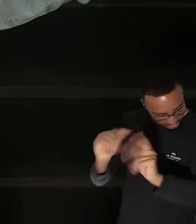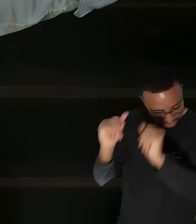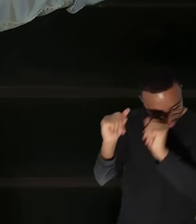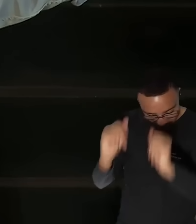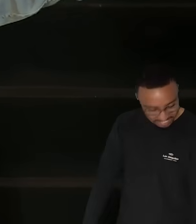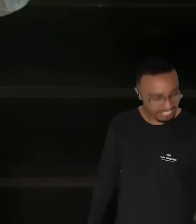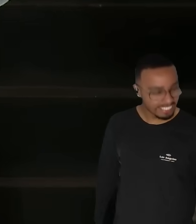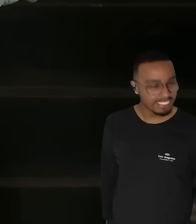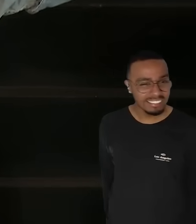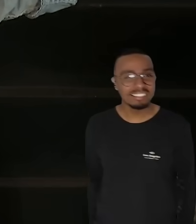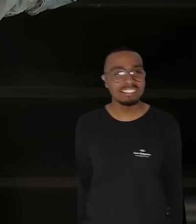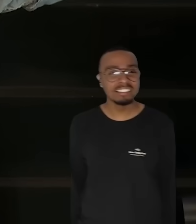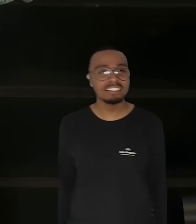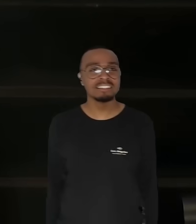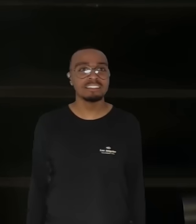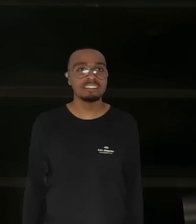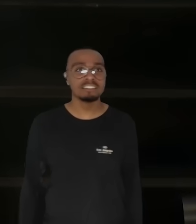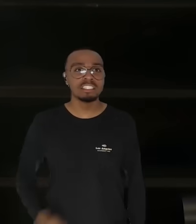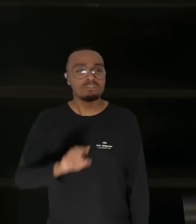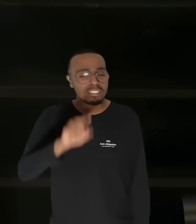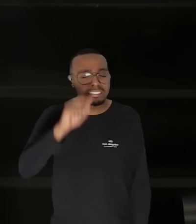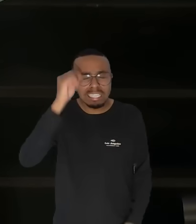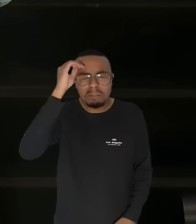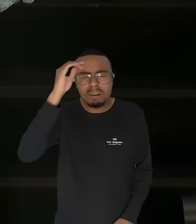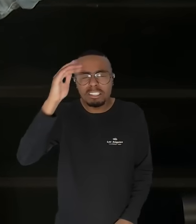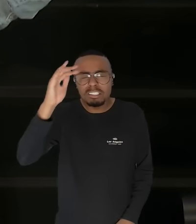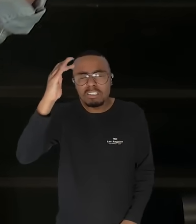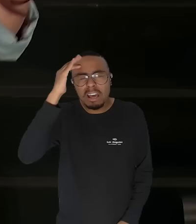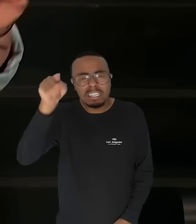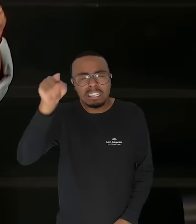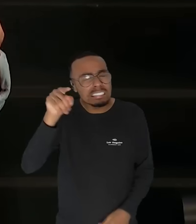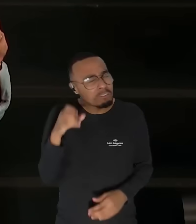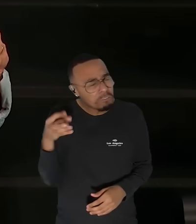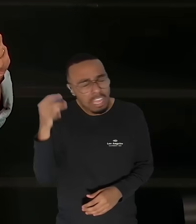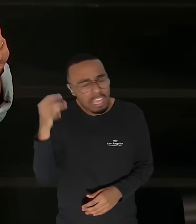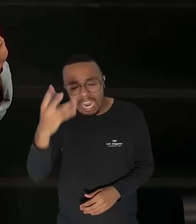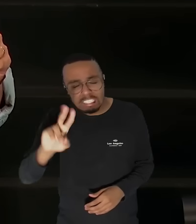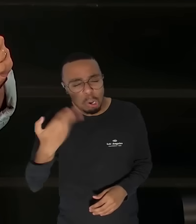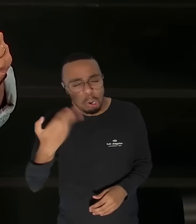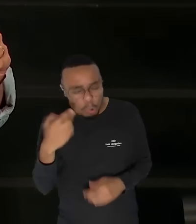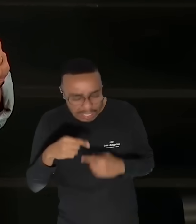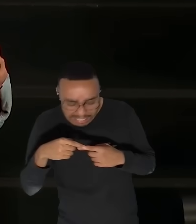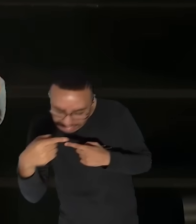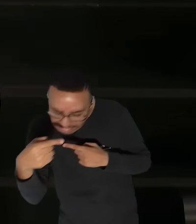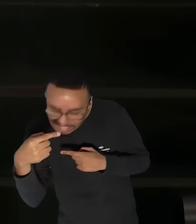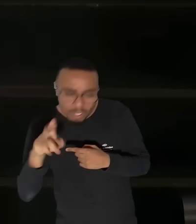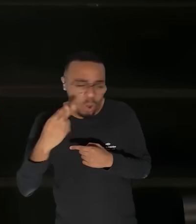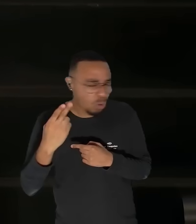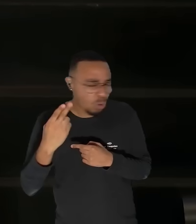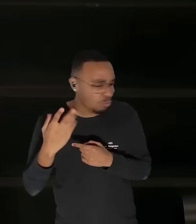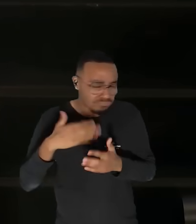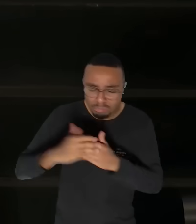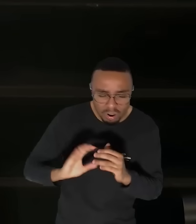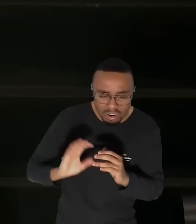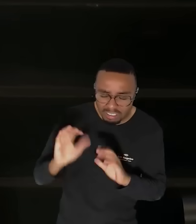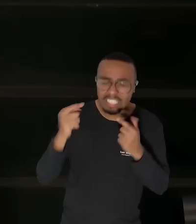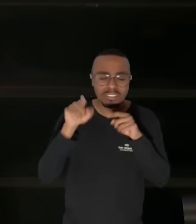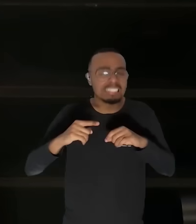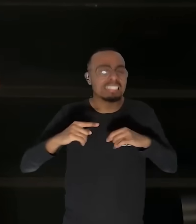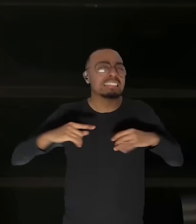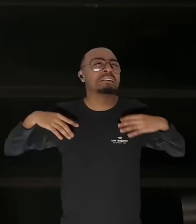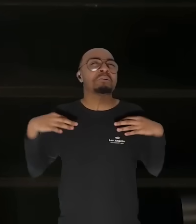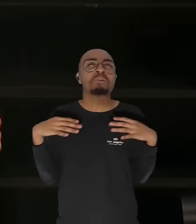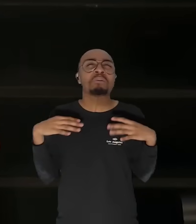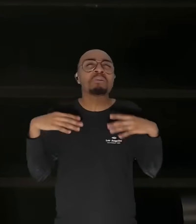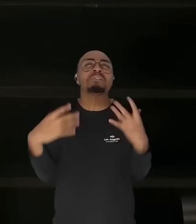vejo a hora, meu Deus, como eu sonhei com essa semana. E aí parece que ele guardou exatamente para aquele período,